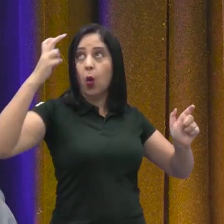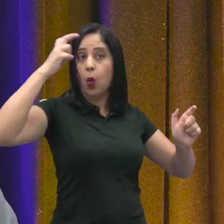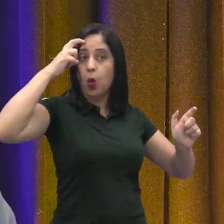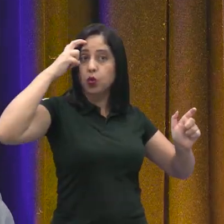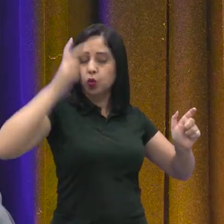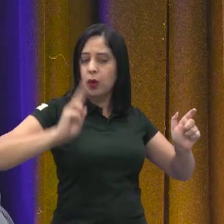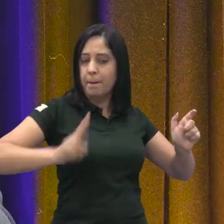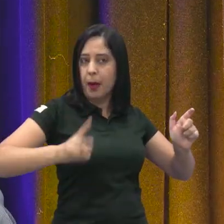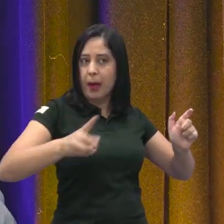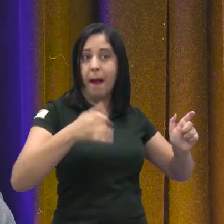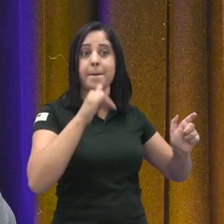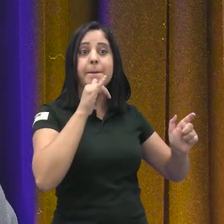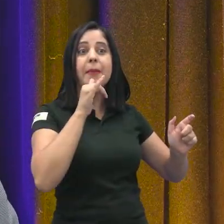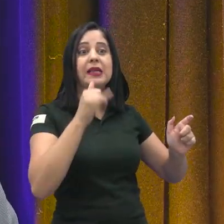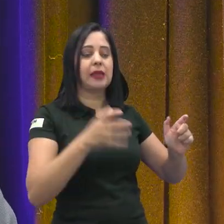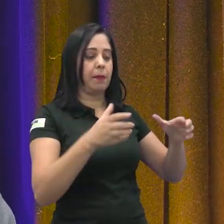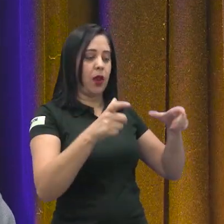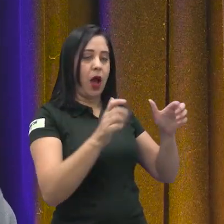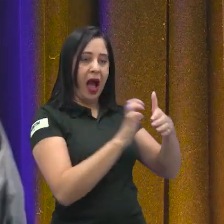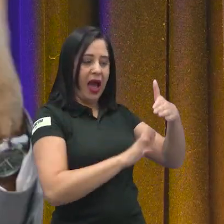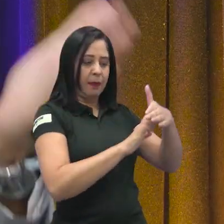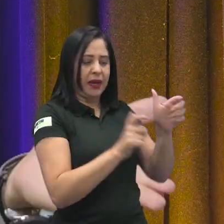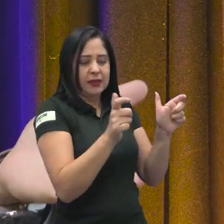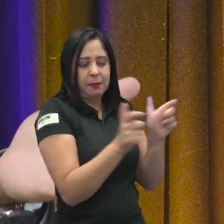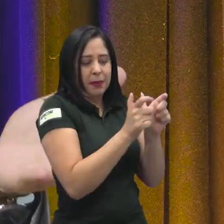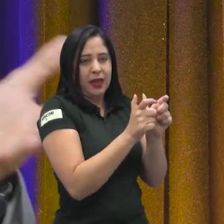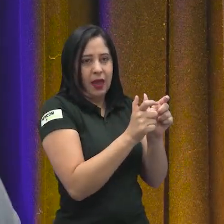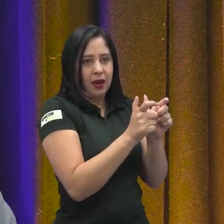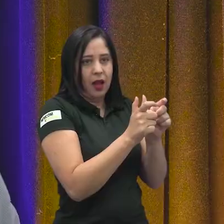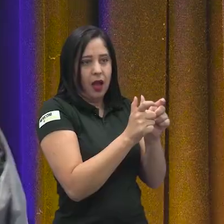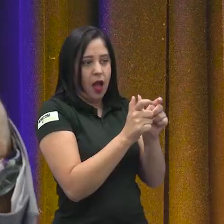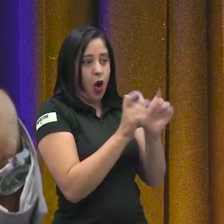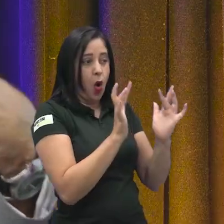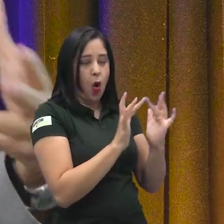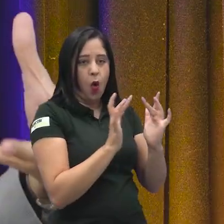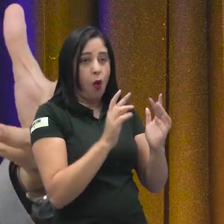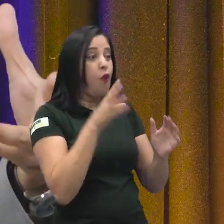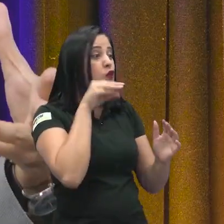todo mundo, conversa com todo mundo, a sua mensagem chega para todo mundo.